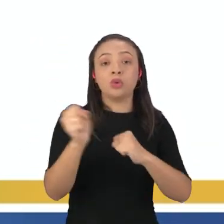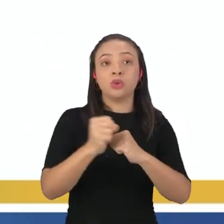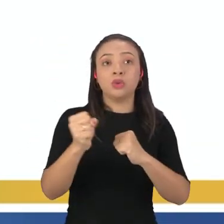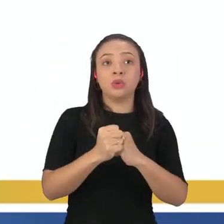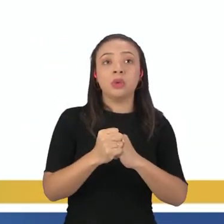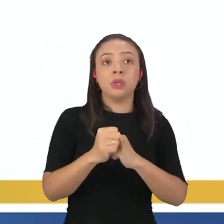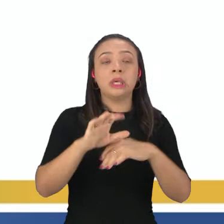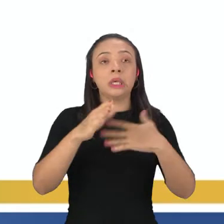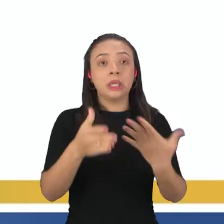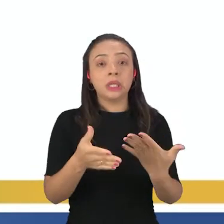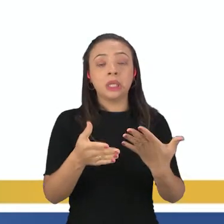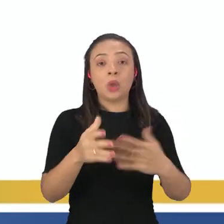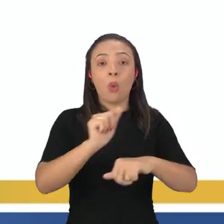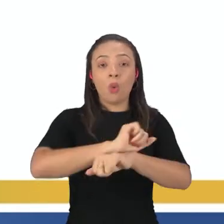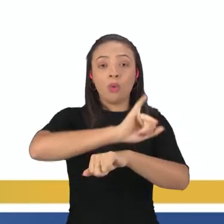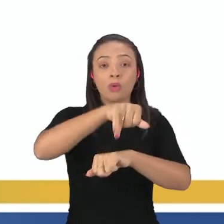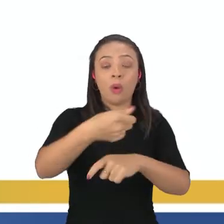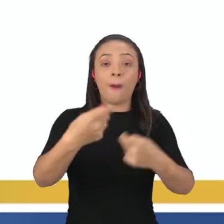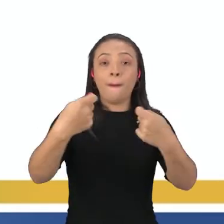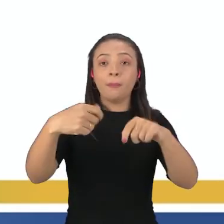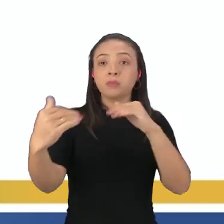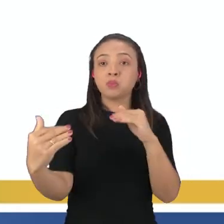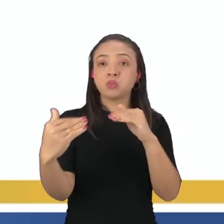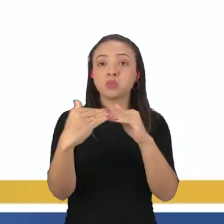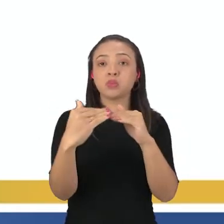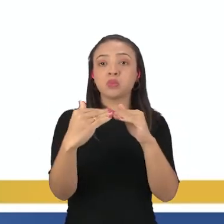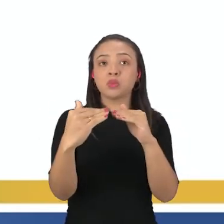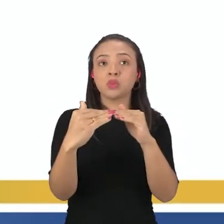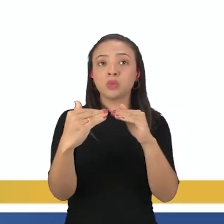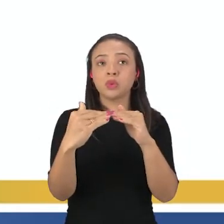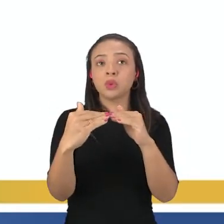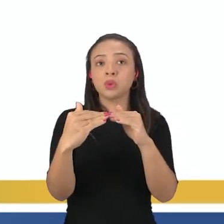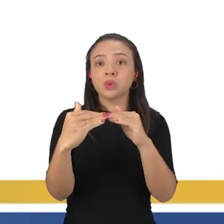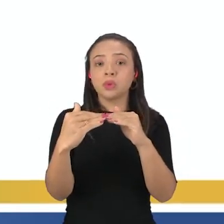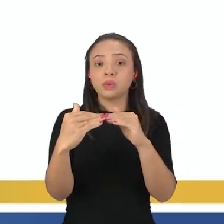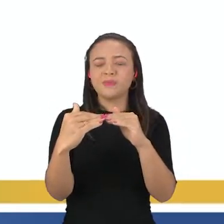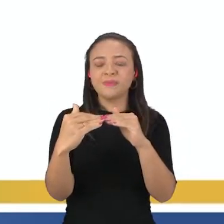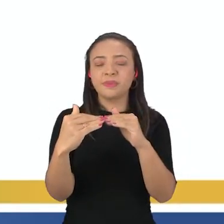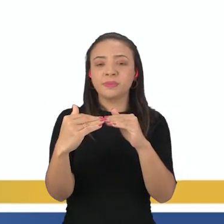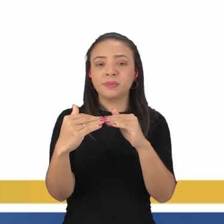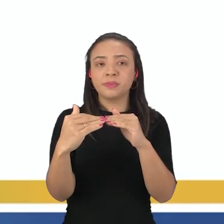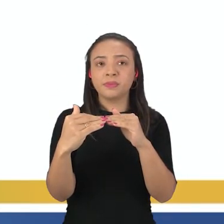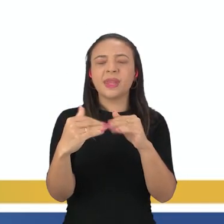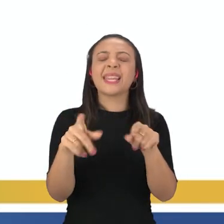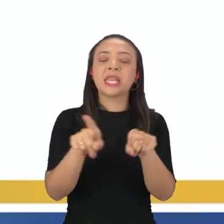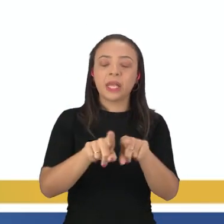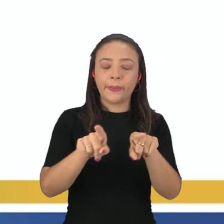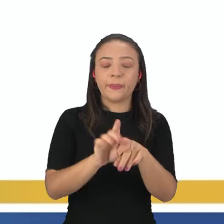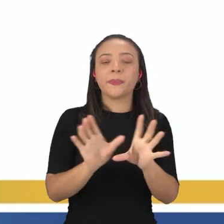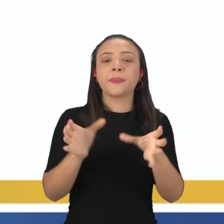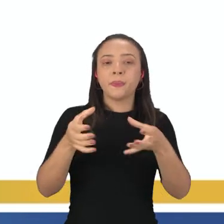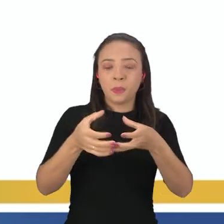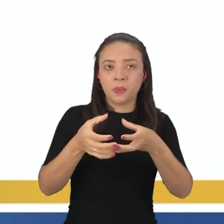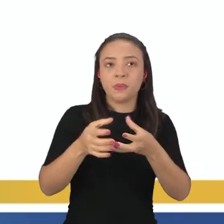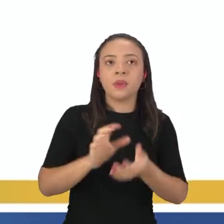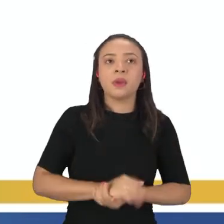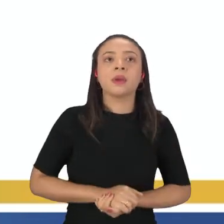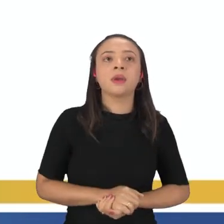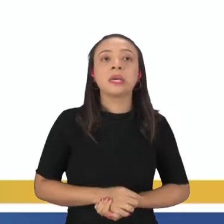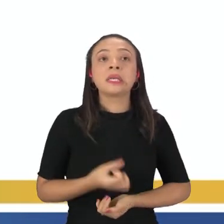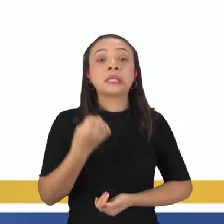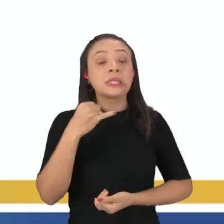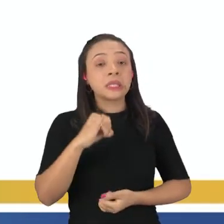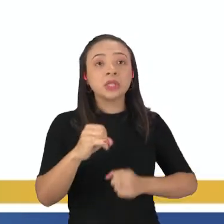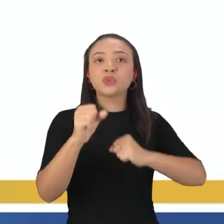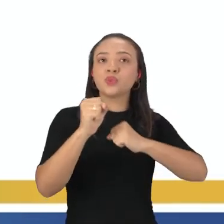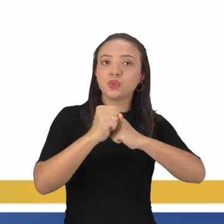nosso adjetivo deverá concordar, deverá ficar também no plural. E se